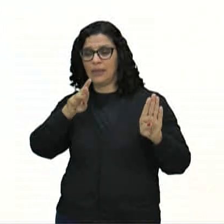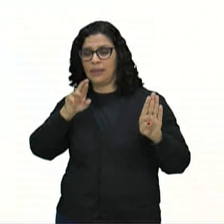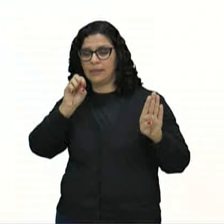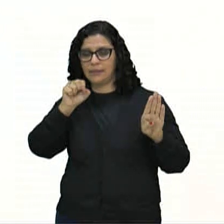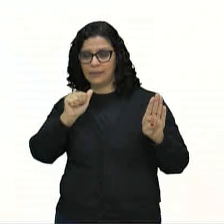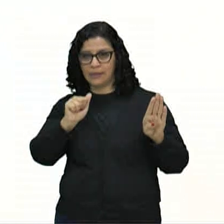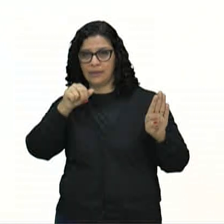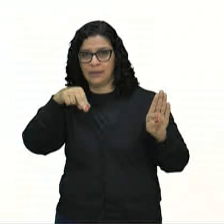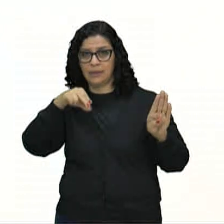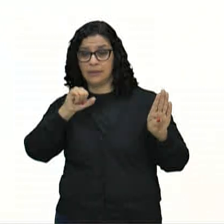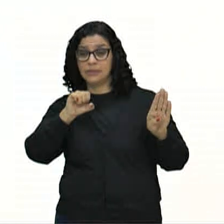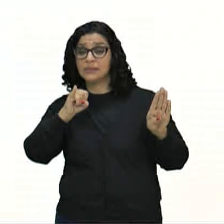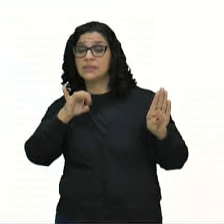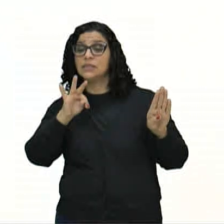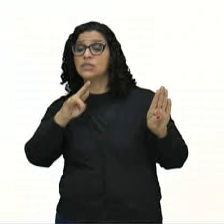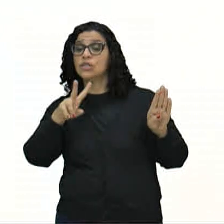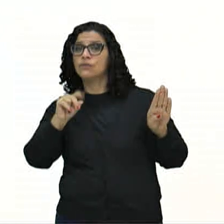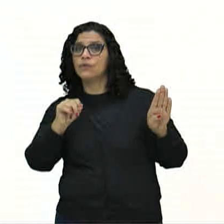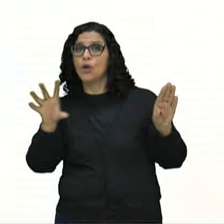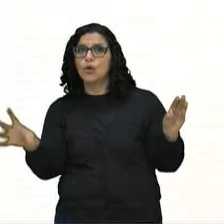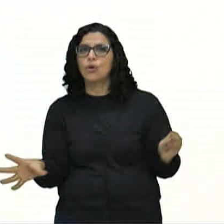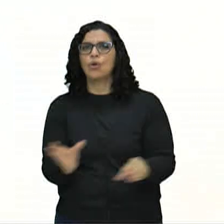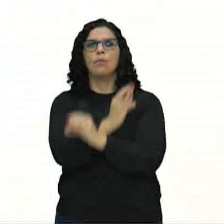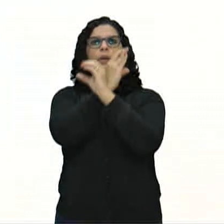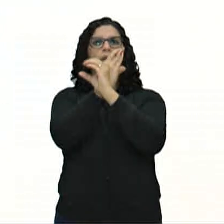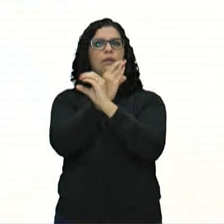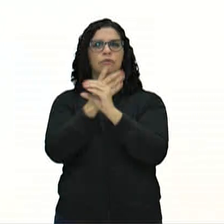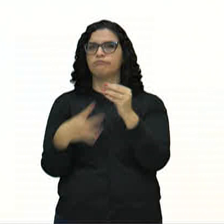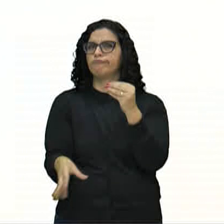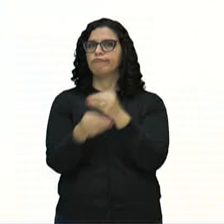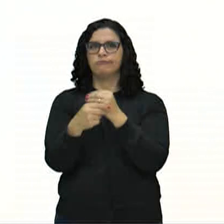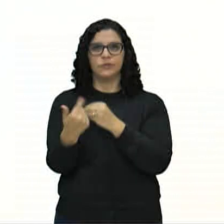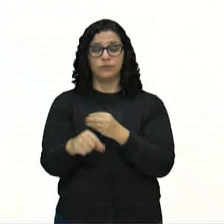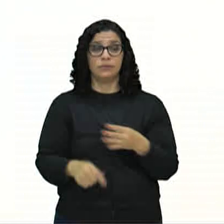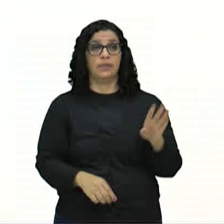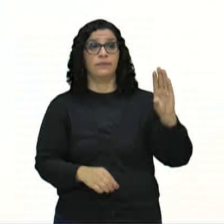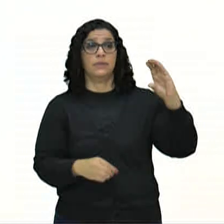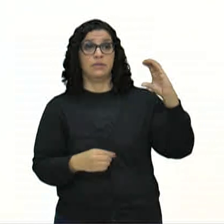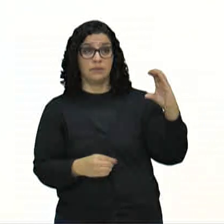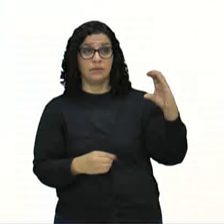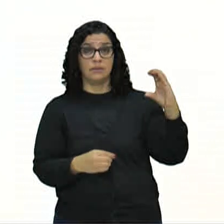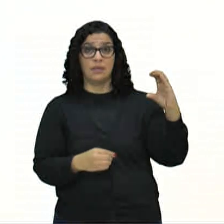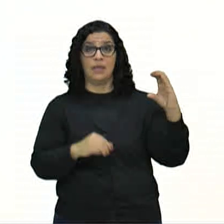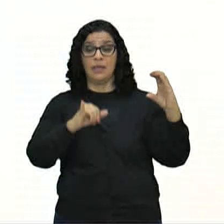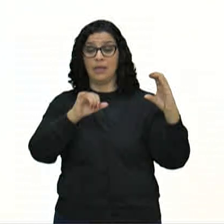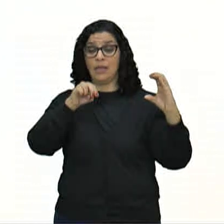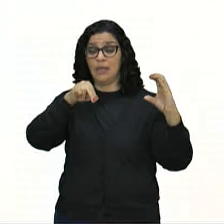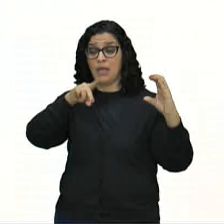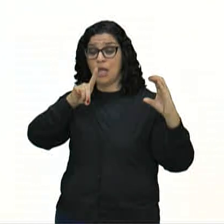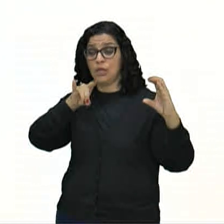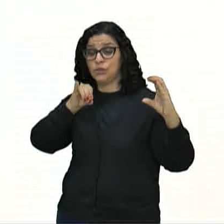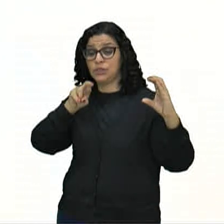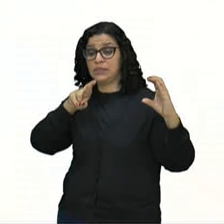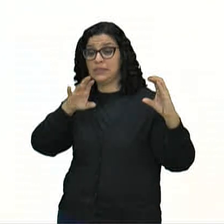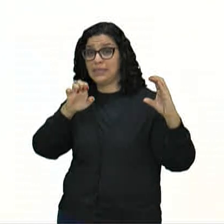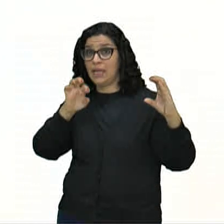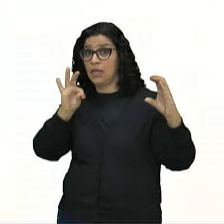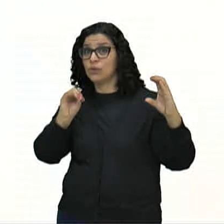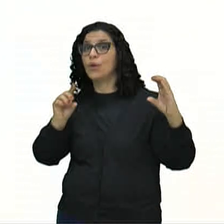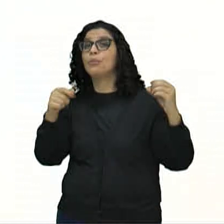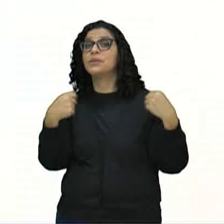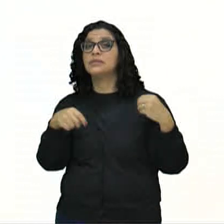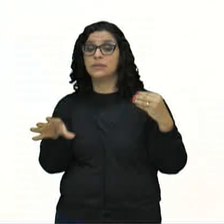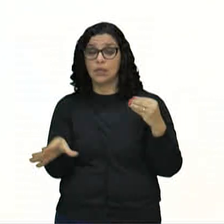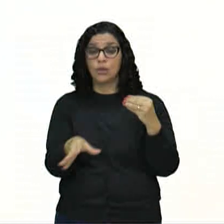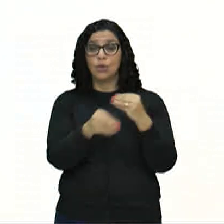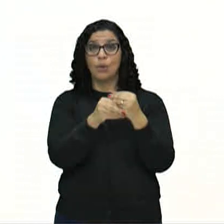oração ele já dá um sentido completo. Verbo transitivos indiretos que